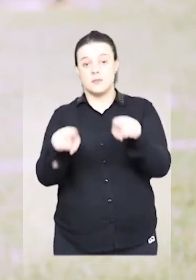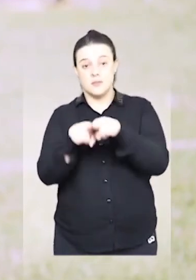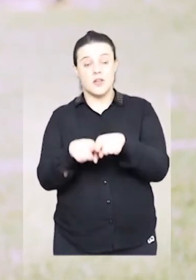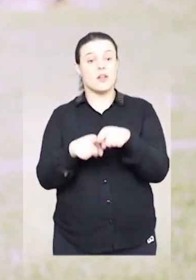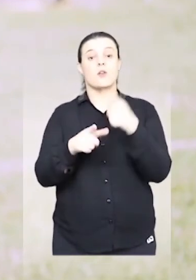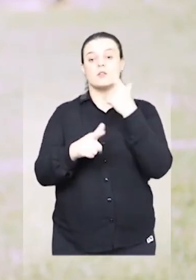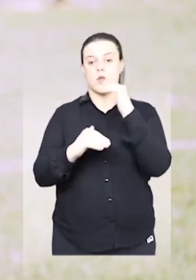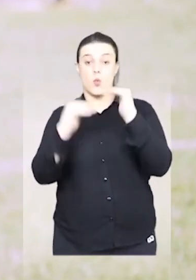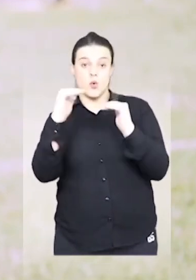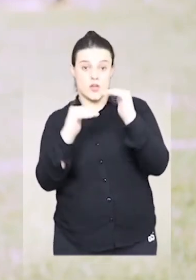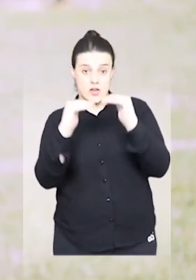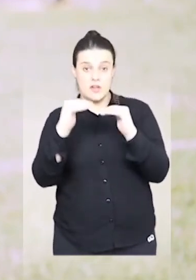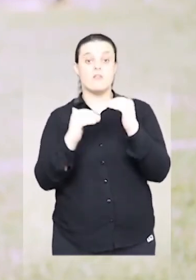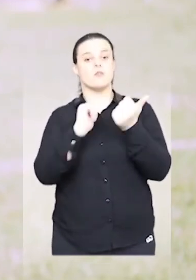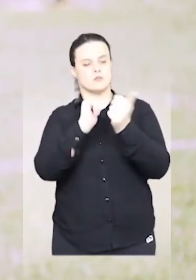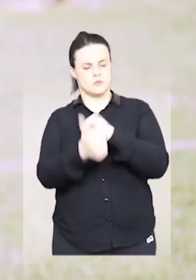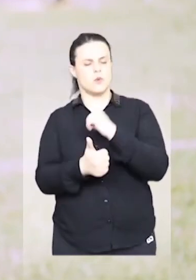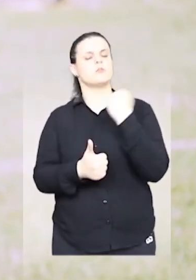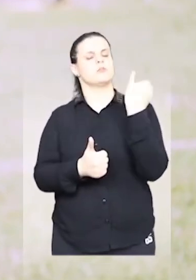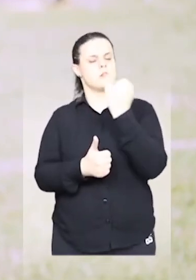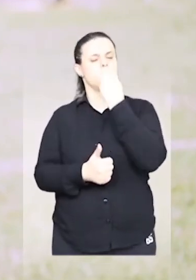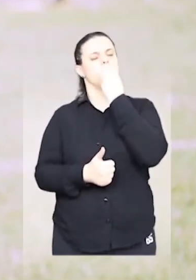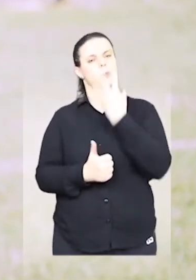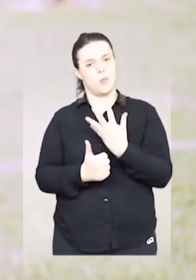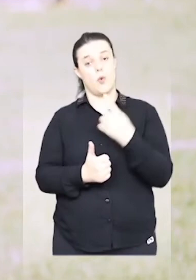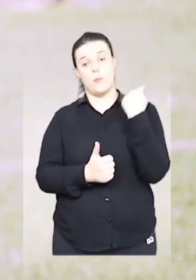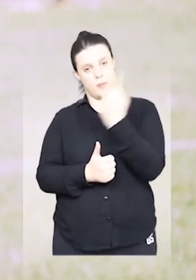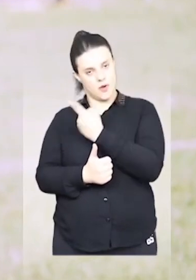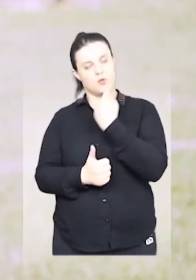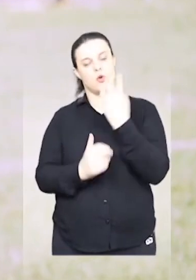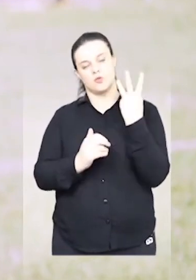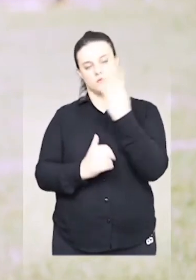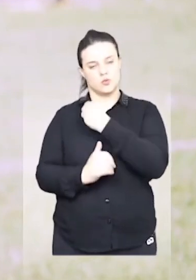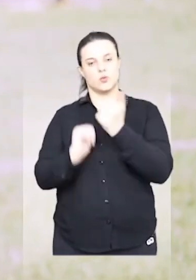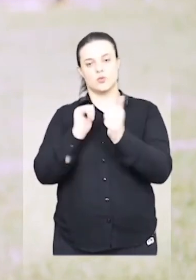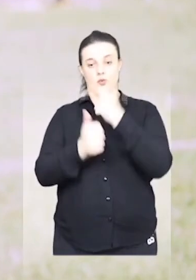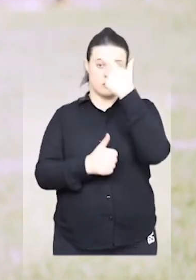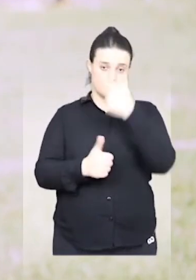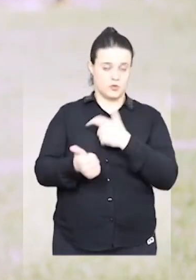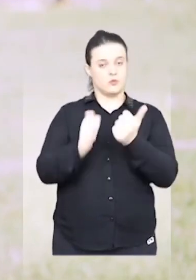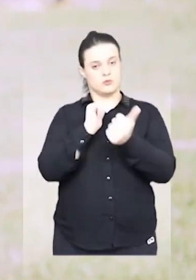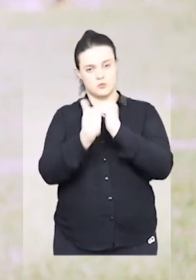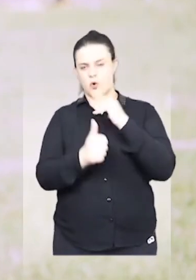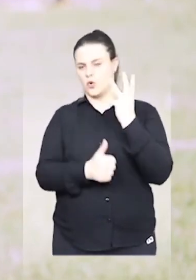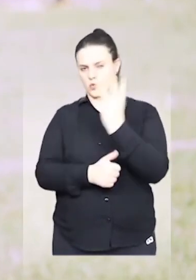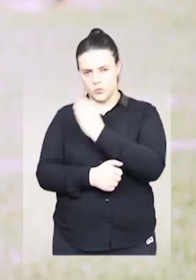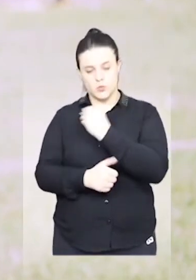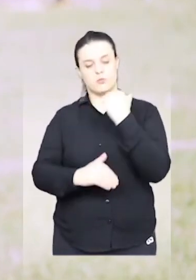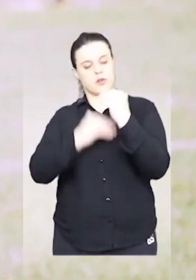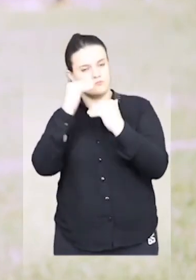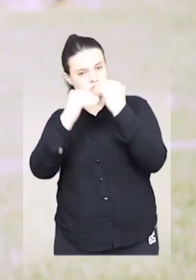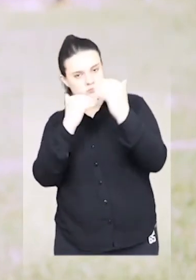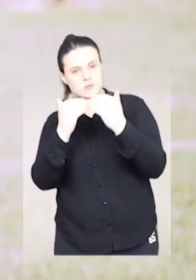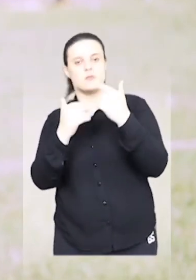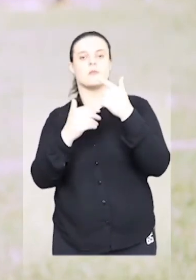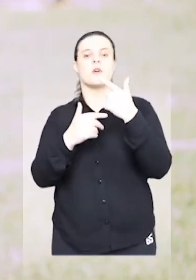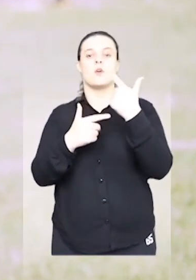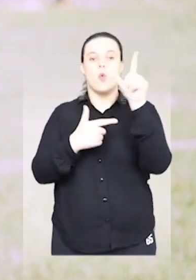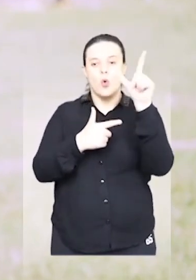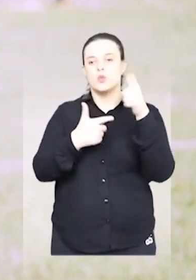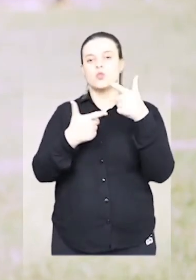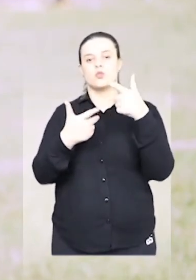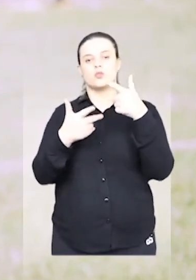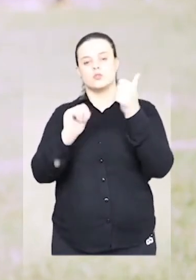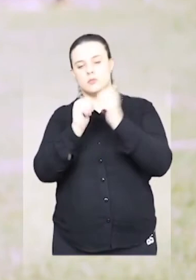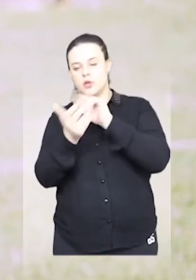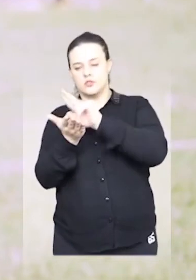competitividade, maior o nível do esporte, e isso é muito bom para a gente como atleta, para o esporte como um todo, para